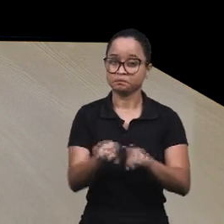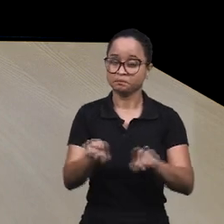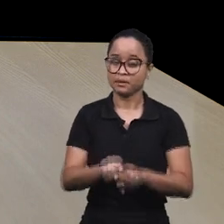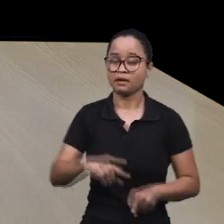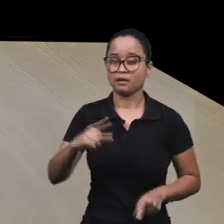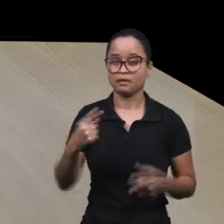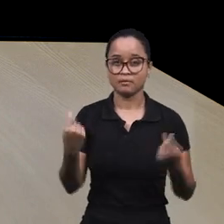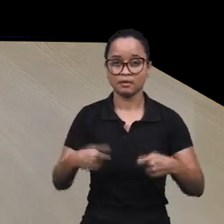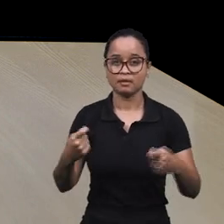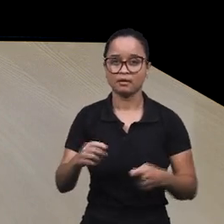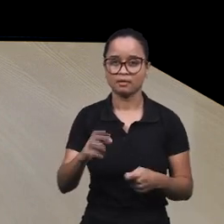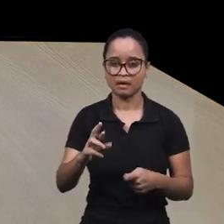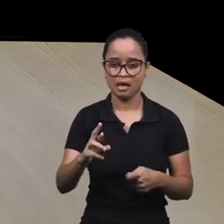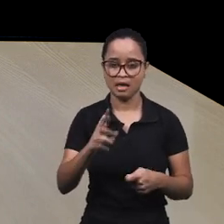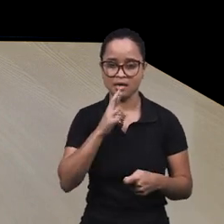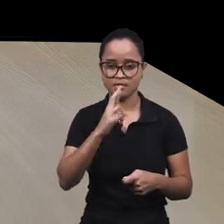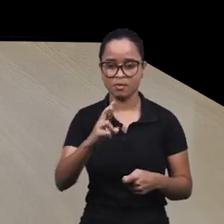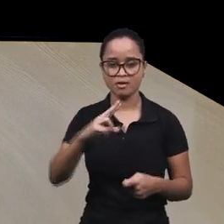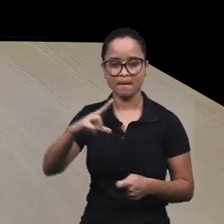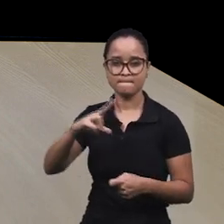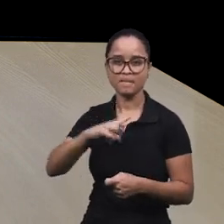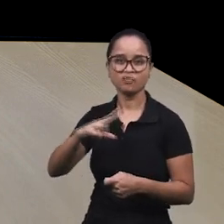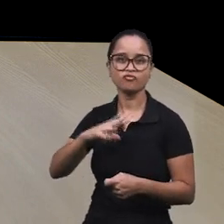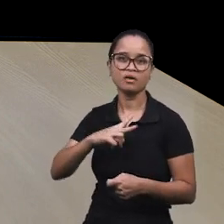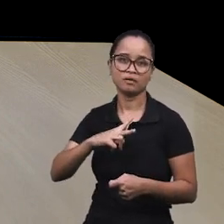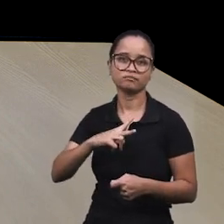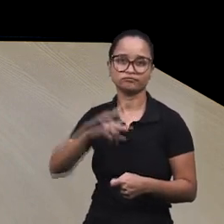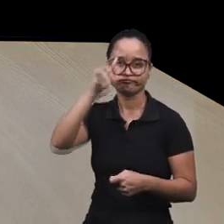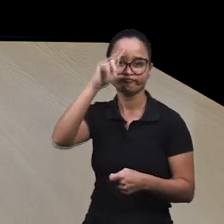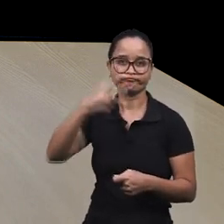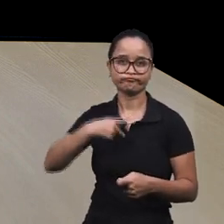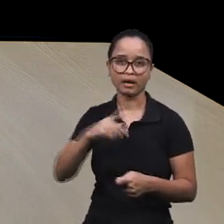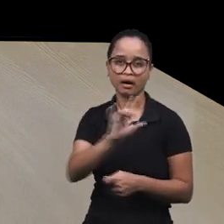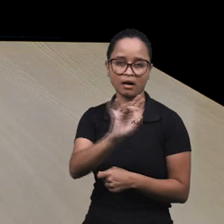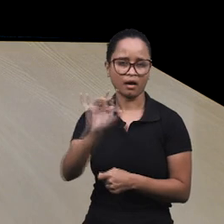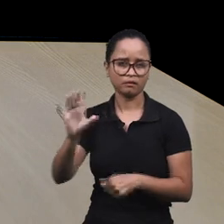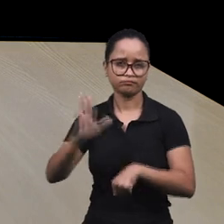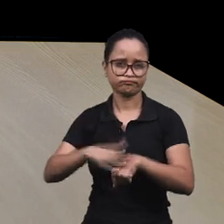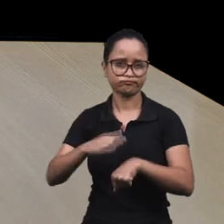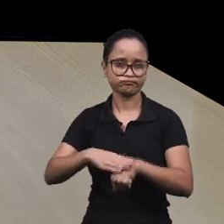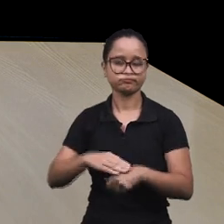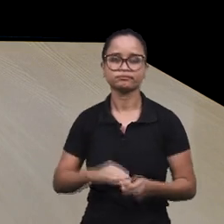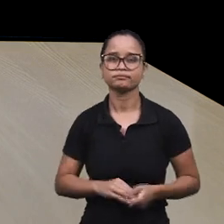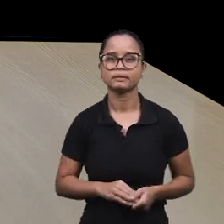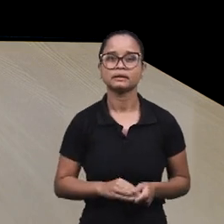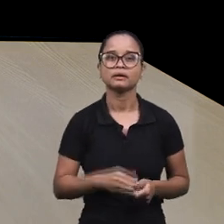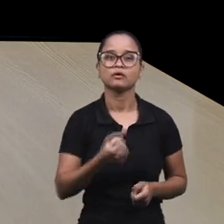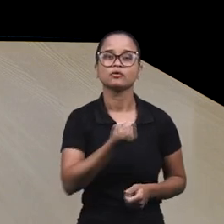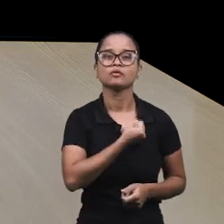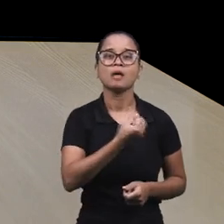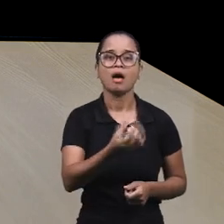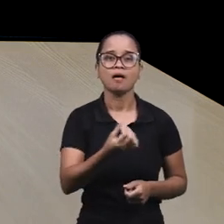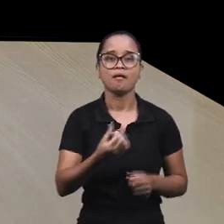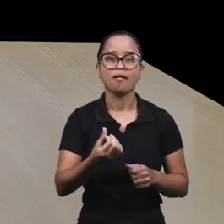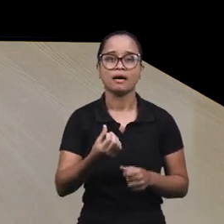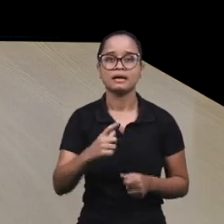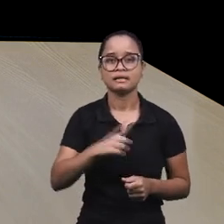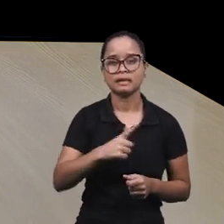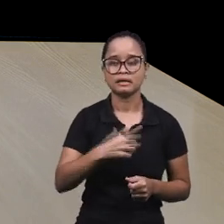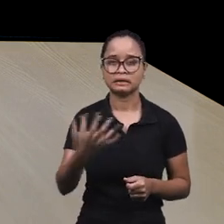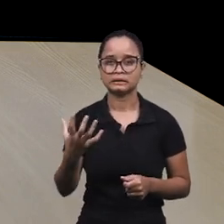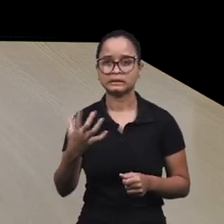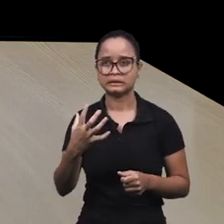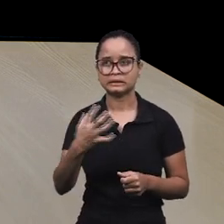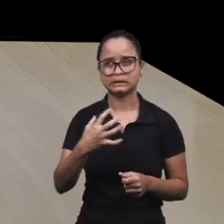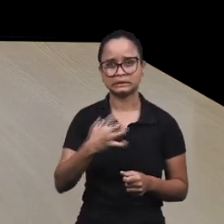Que também requer uma resposta pessoal de cada irmão. E a pergunta número 6 é colocada de duas formas,